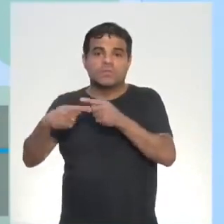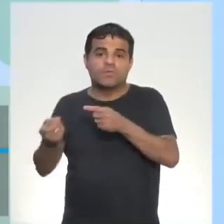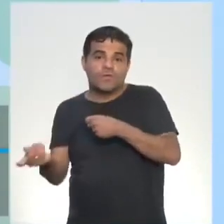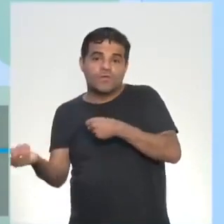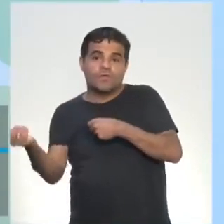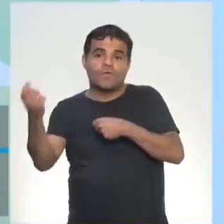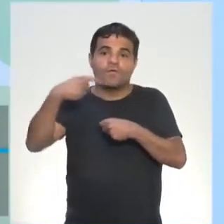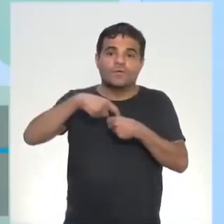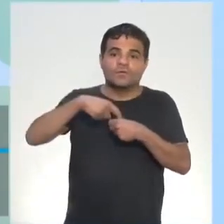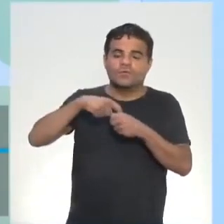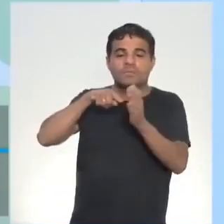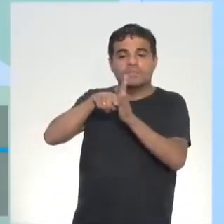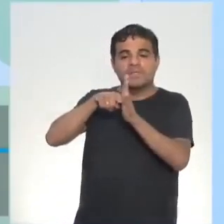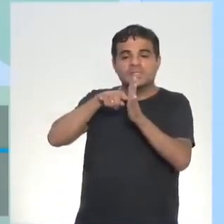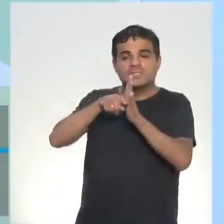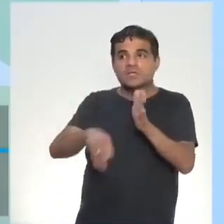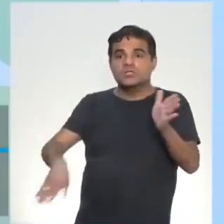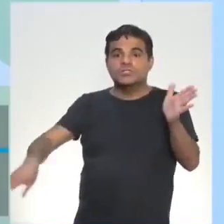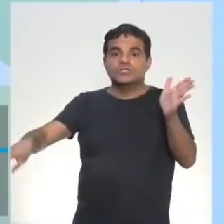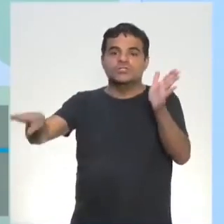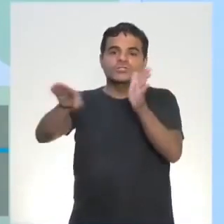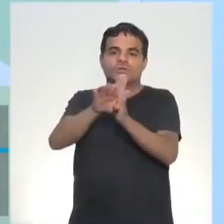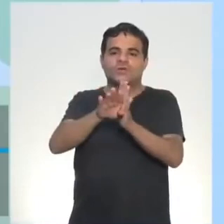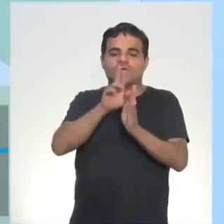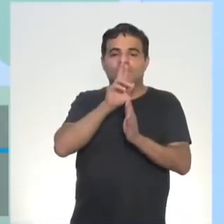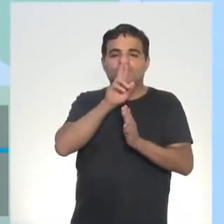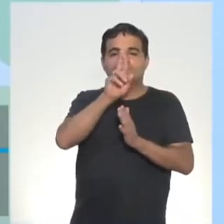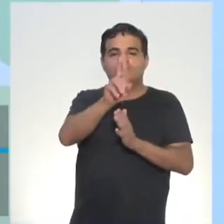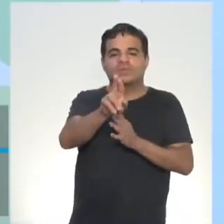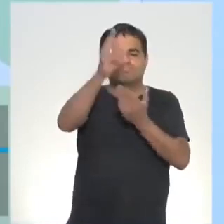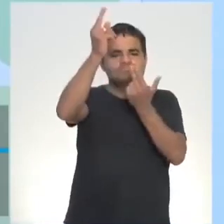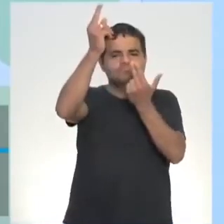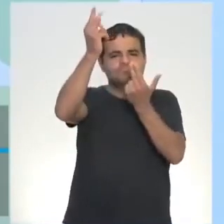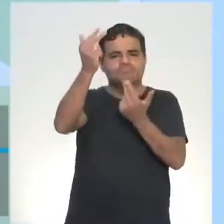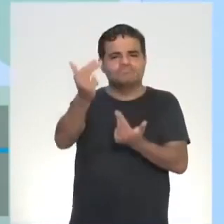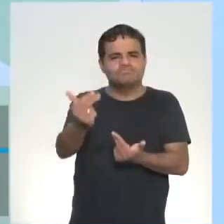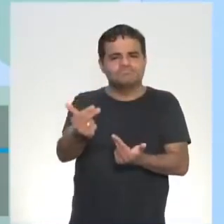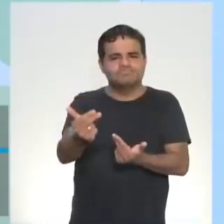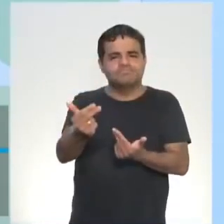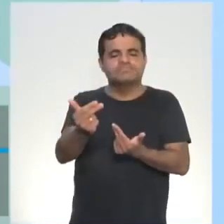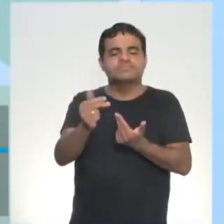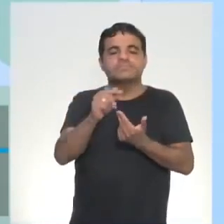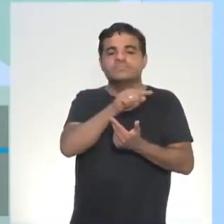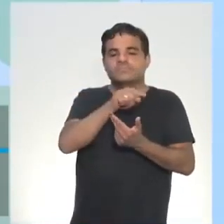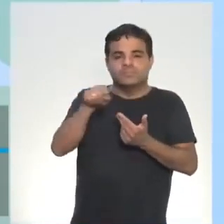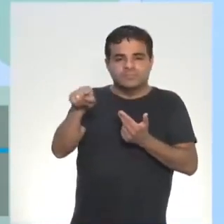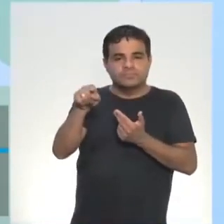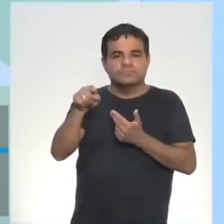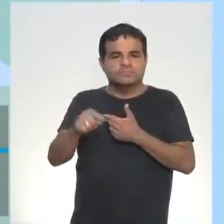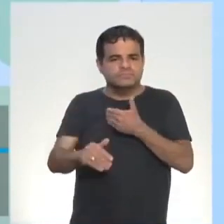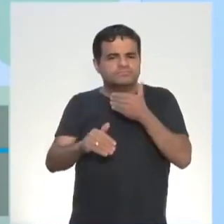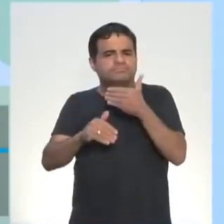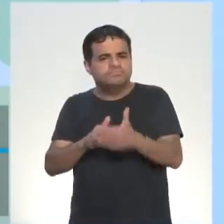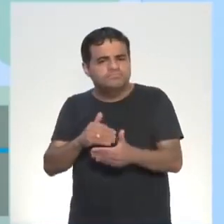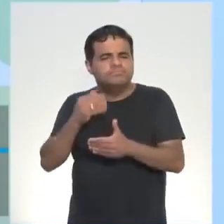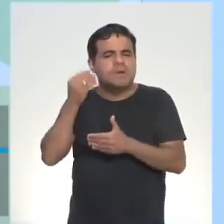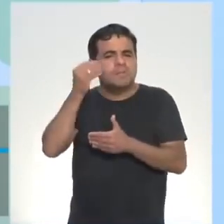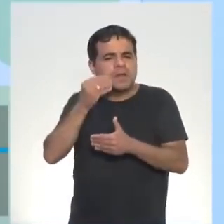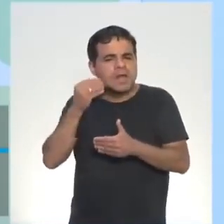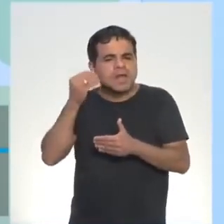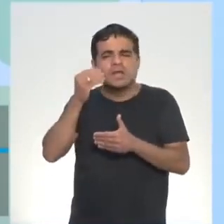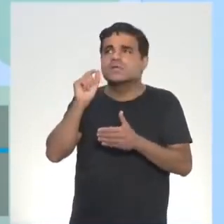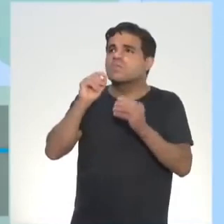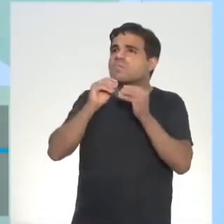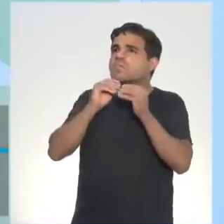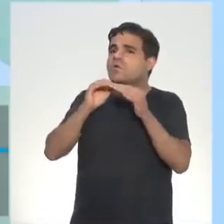retomaram a pesquisa e chegaram no mesmo resultado. Isso que é Exato. ciência, né? É Por mais da verdade. época que fez, que você faz a experiência, quem for